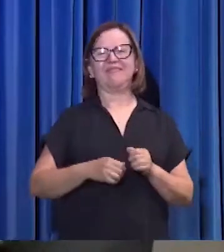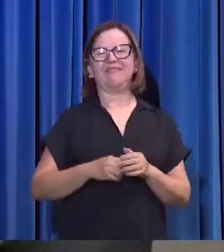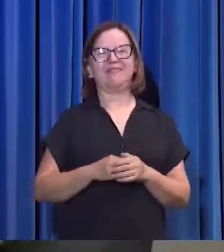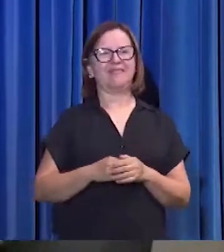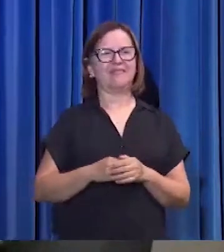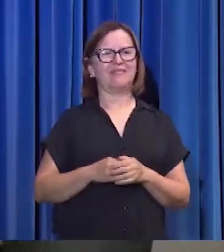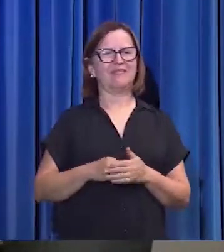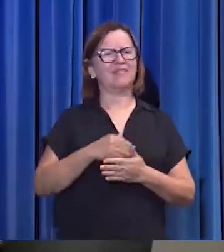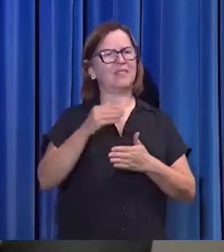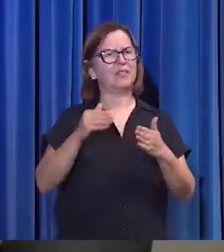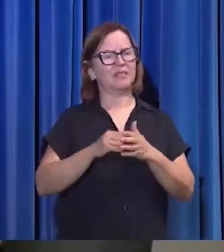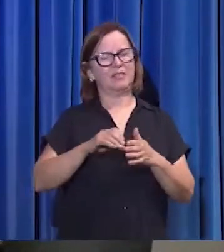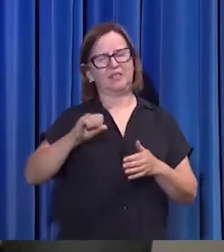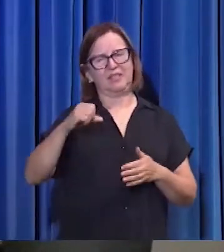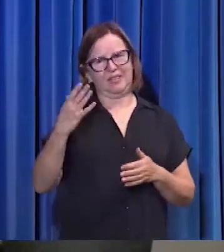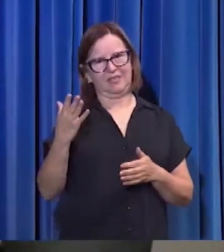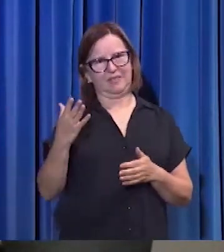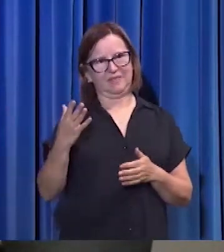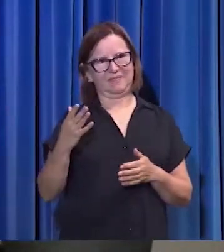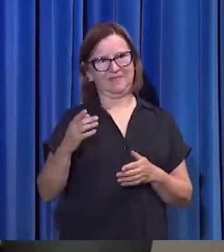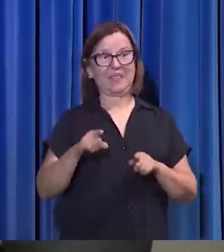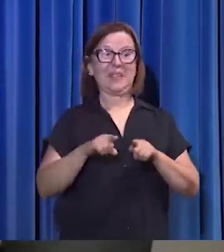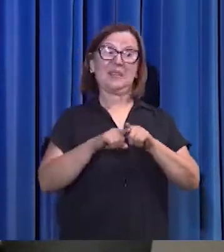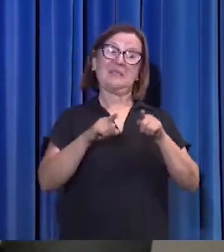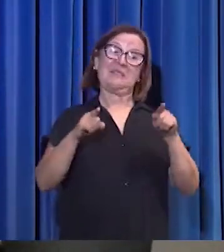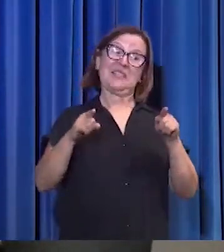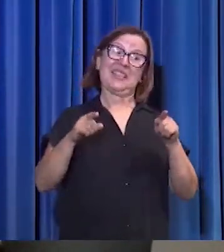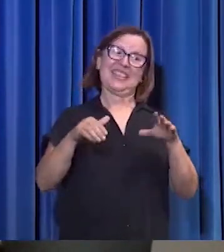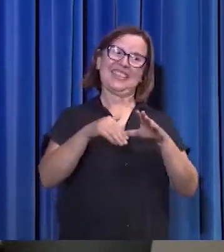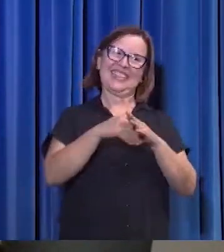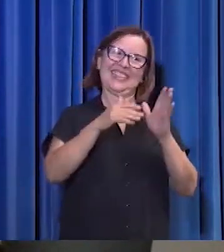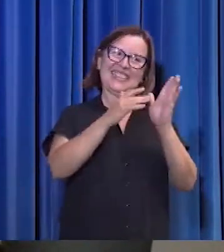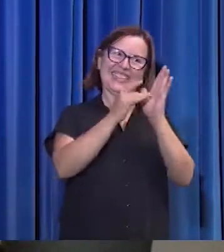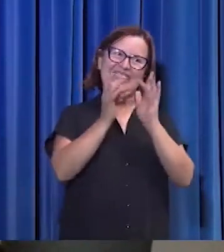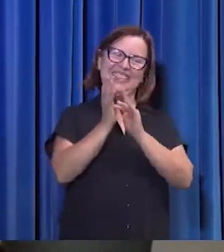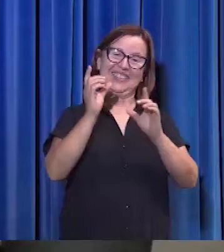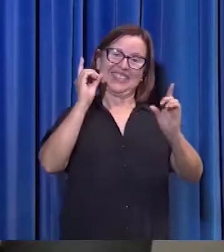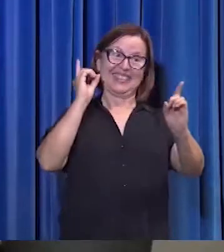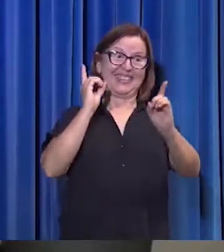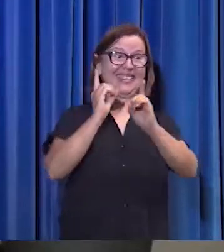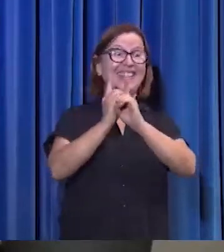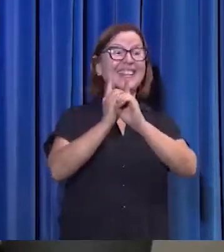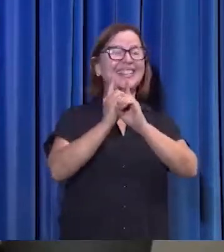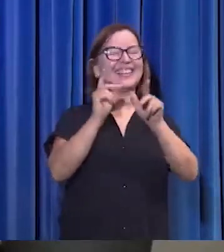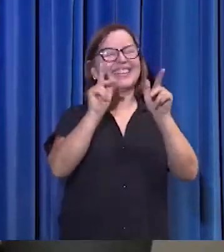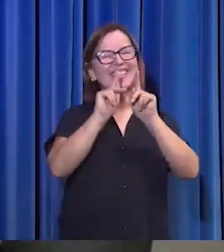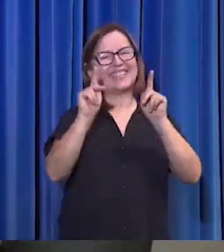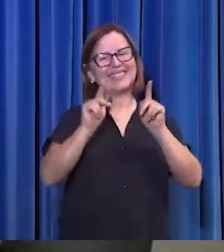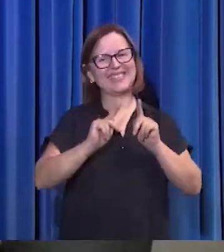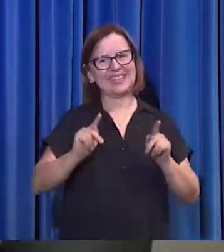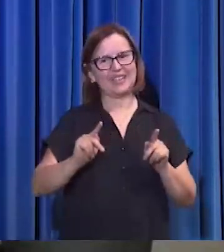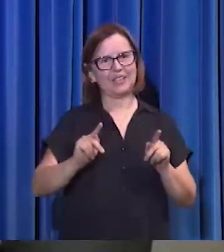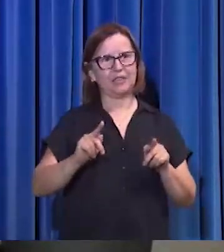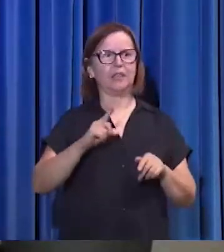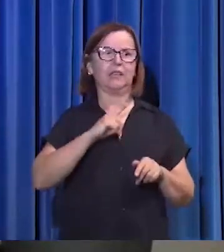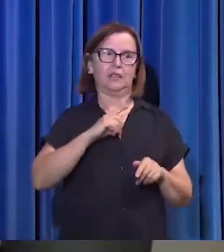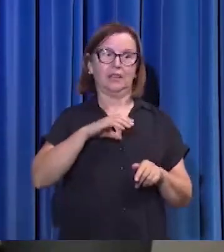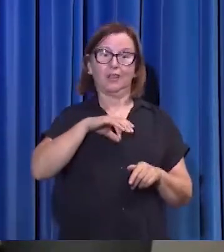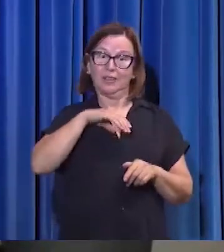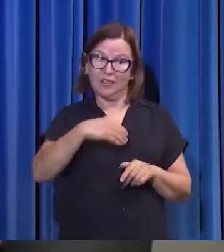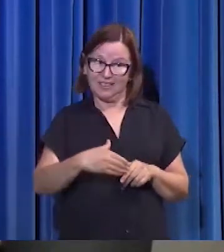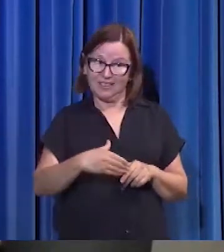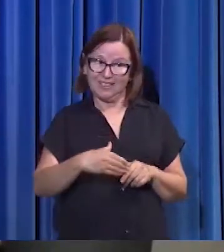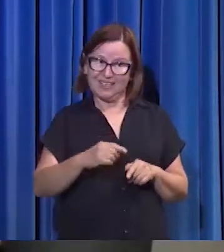por tudo isto. Mas ele diz, em mim vocês vão achar paz. E tende bom ânimo, porque